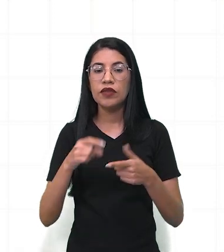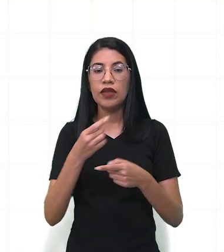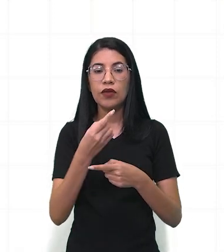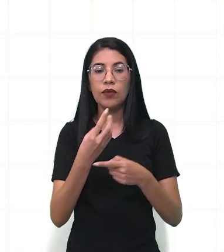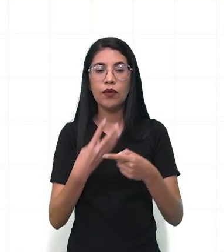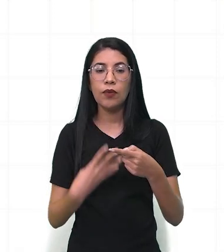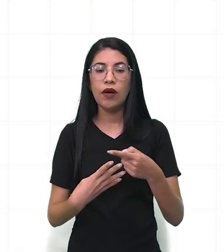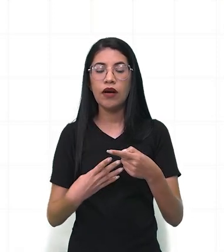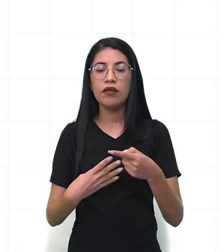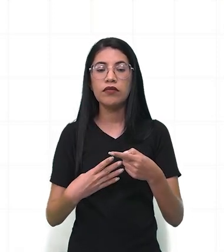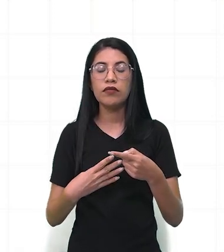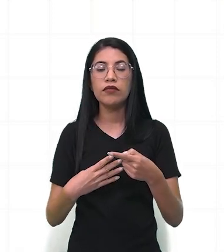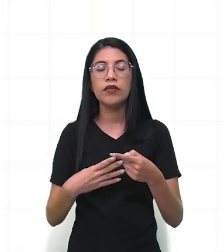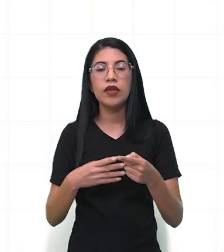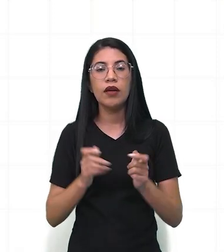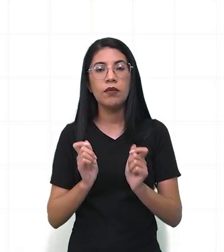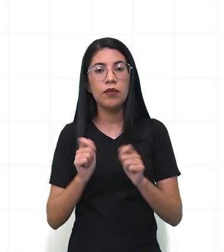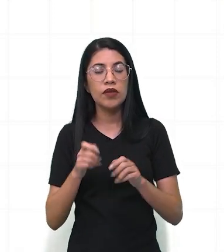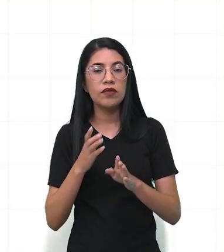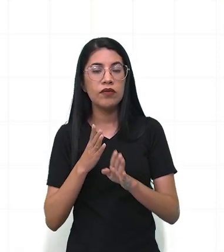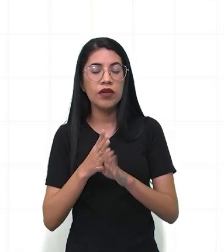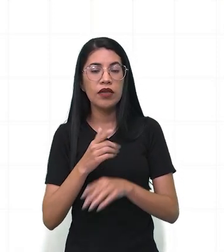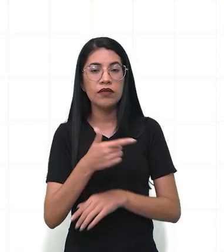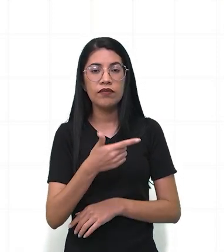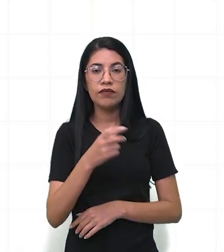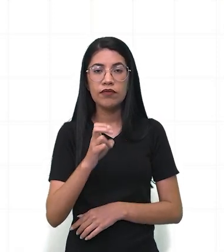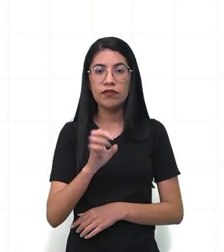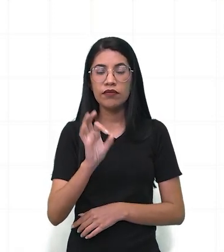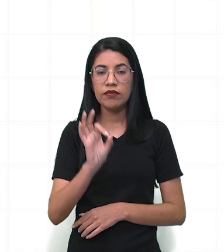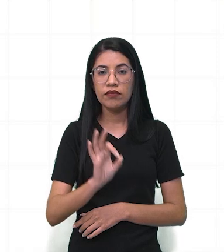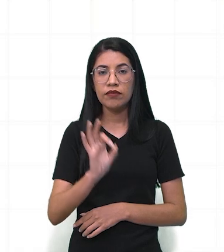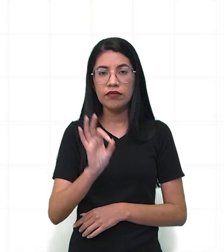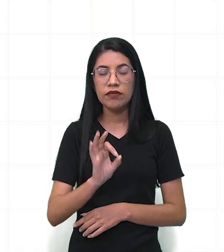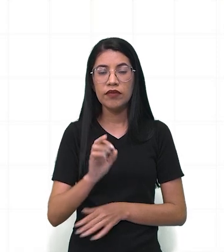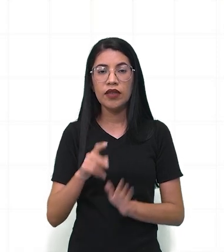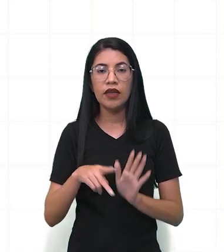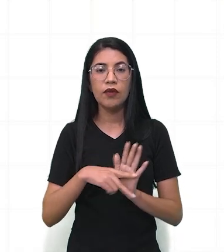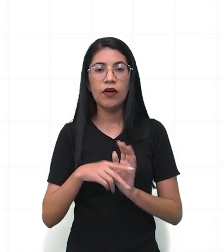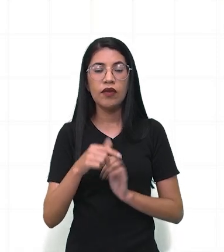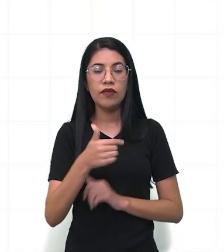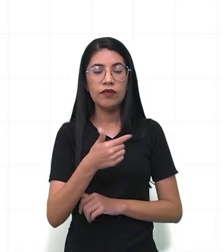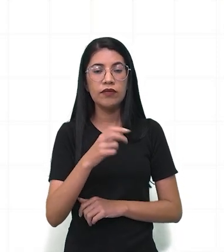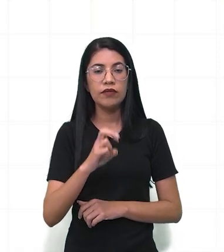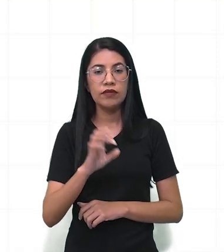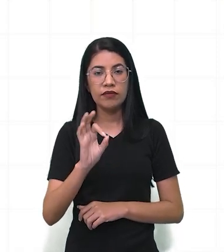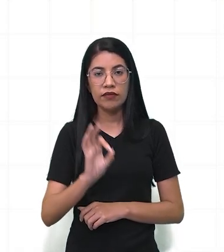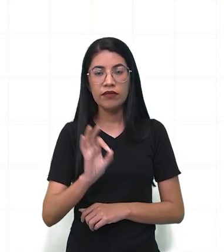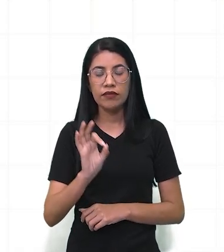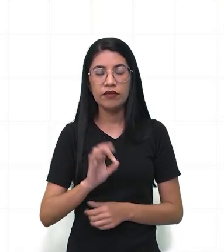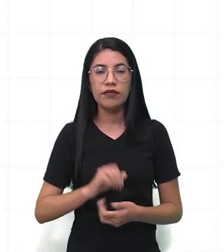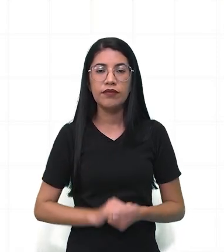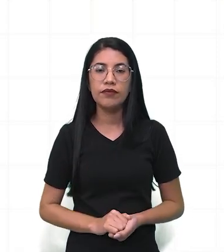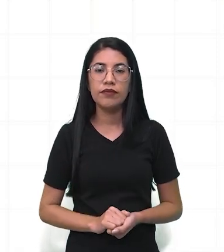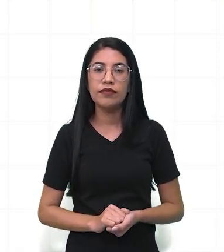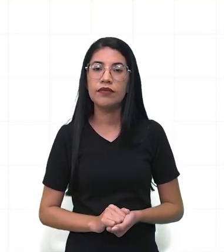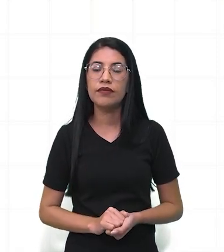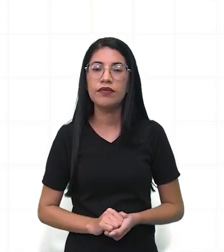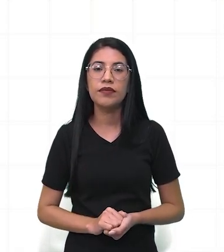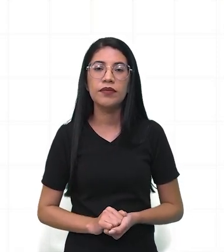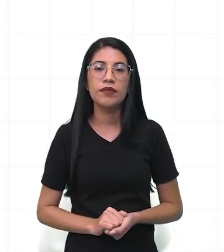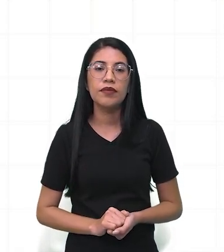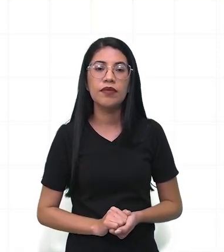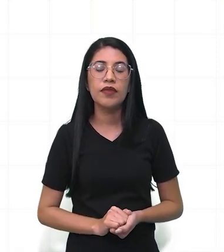que 0,25 é igual a 25%. Tá bom? Ok? Então, essa é a forma mais rápida de